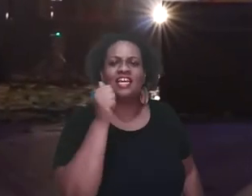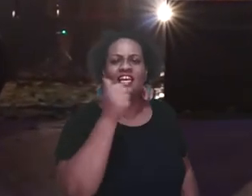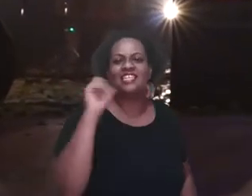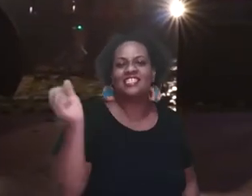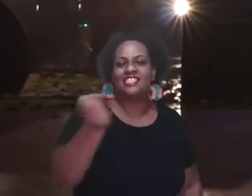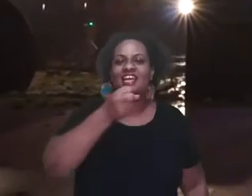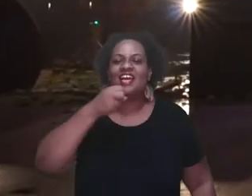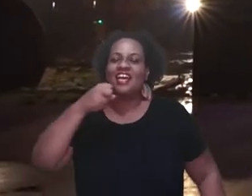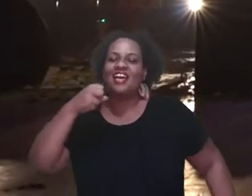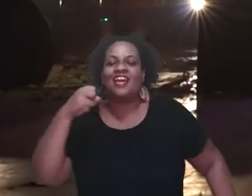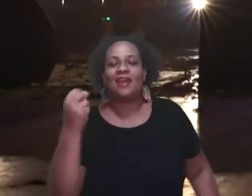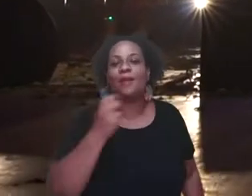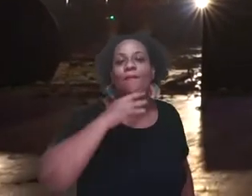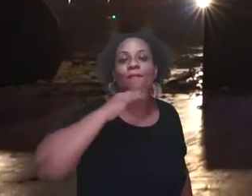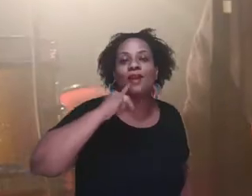cerveja